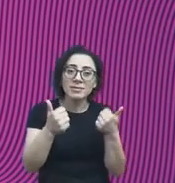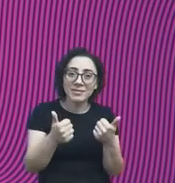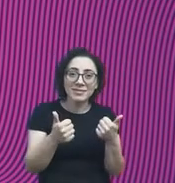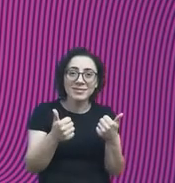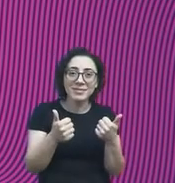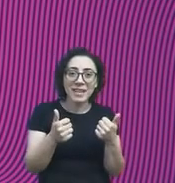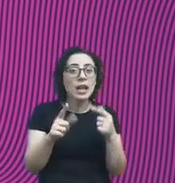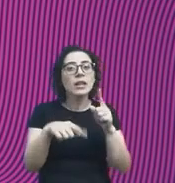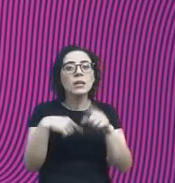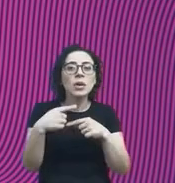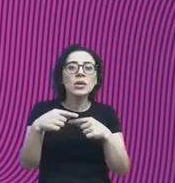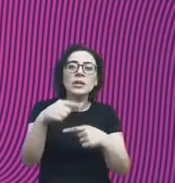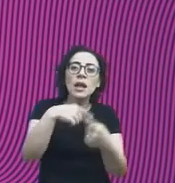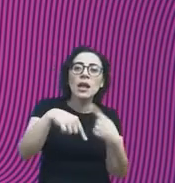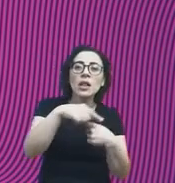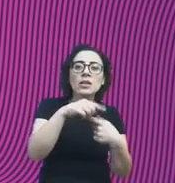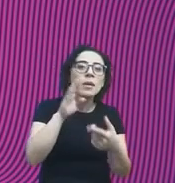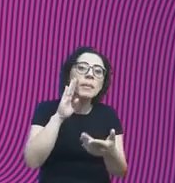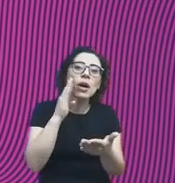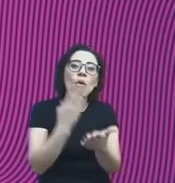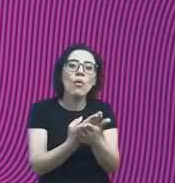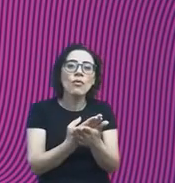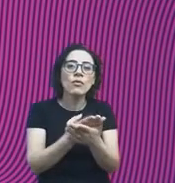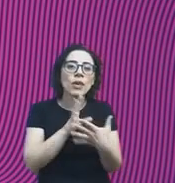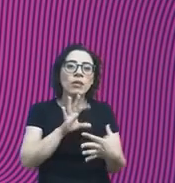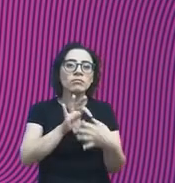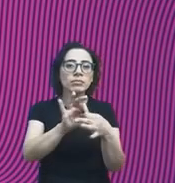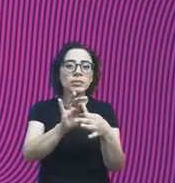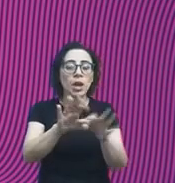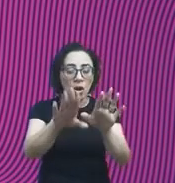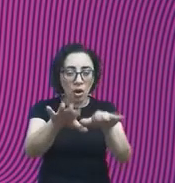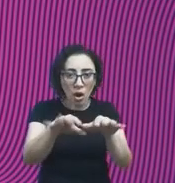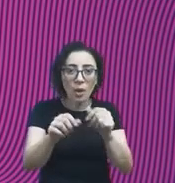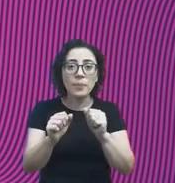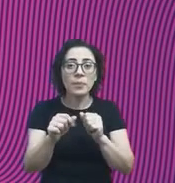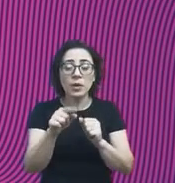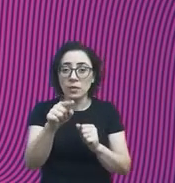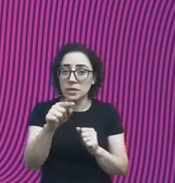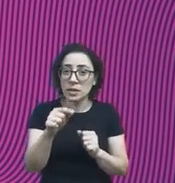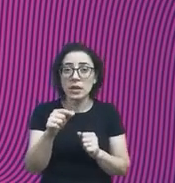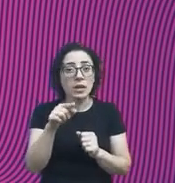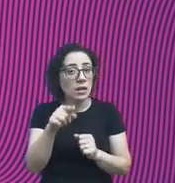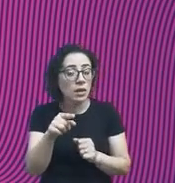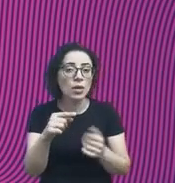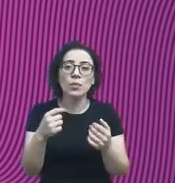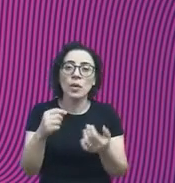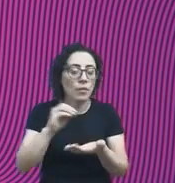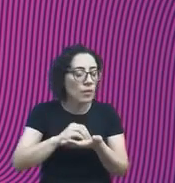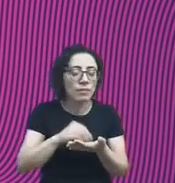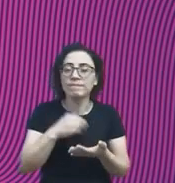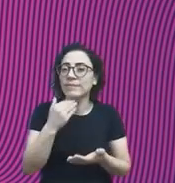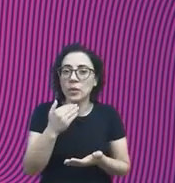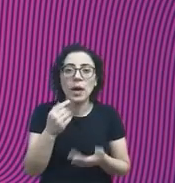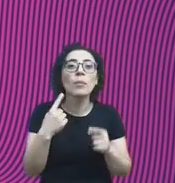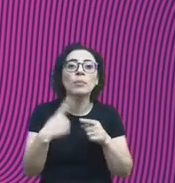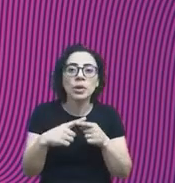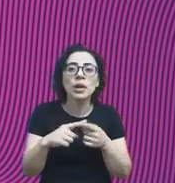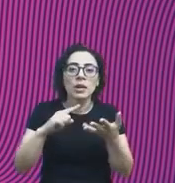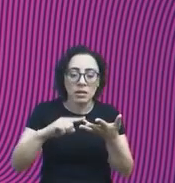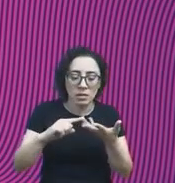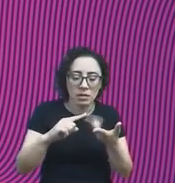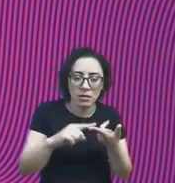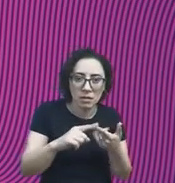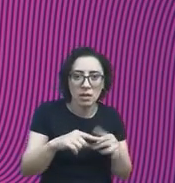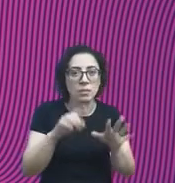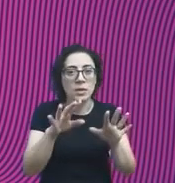de confiança entre os elos. Só, Renato, essa aí eu não posso ir contigo, por isso, mas nós vamos fazer tal coisa. E da